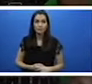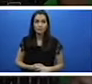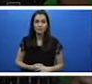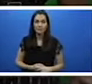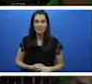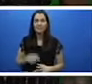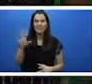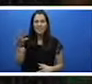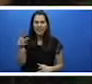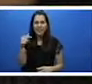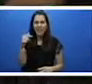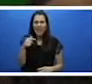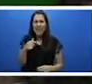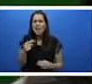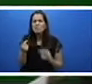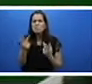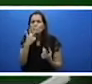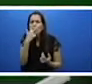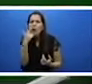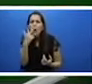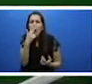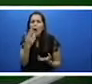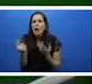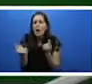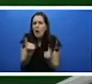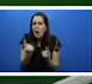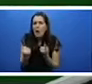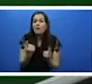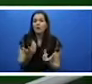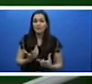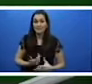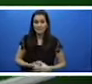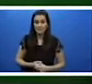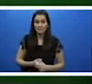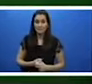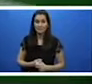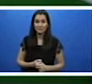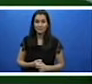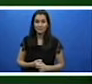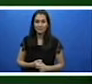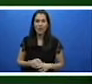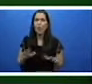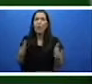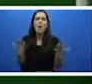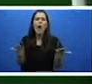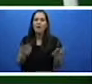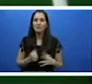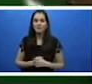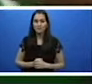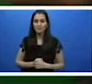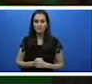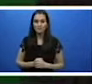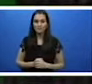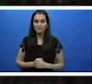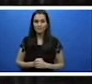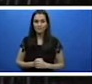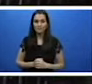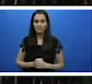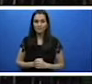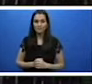trabalhamos, que são parecidos, Características em comum. Então, quais são, crianças? Olha,